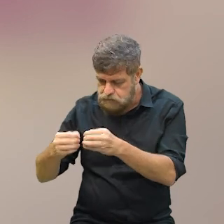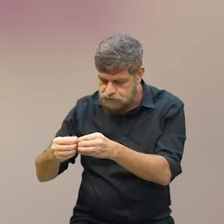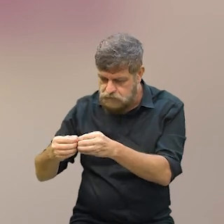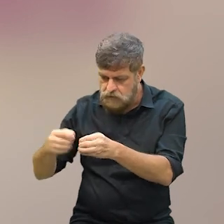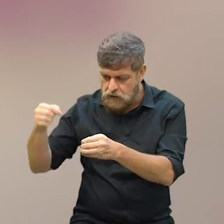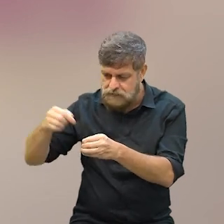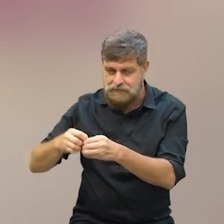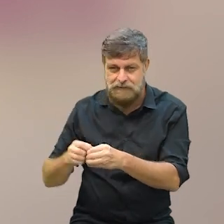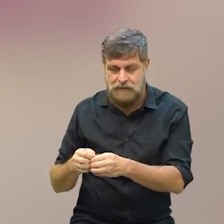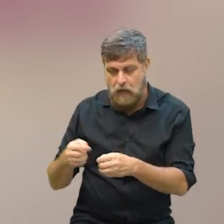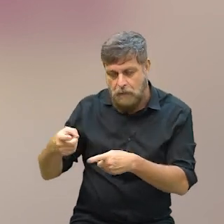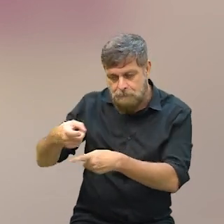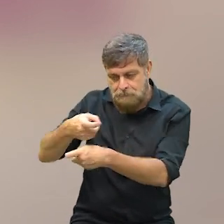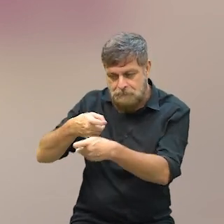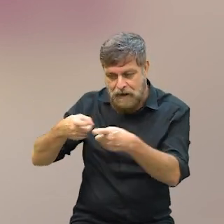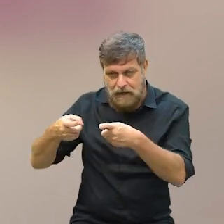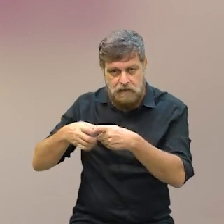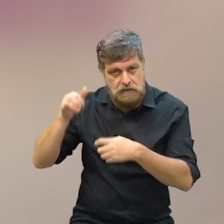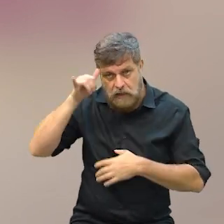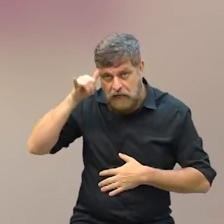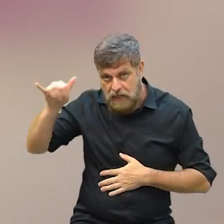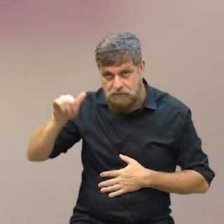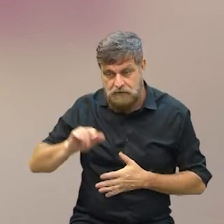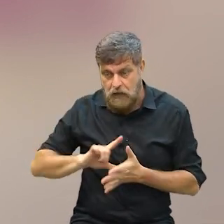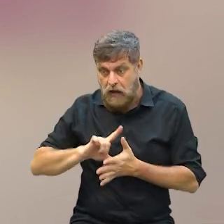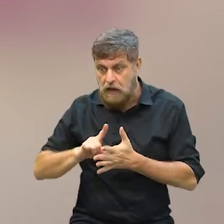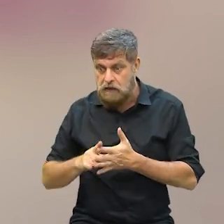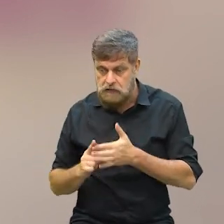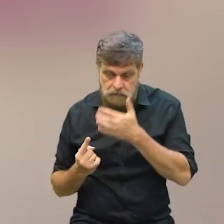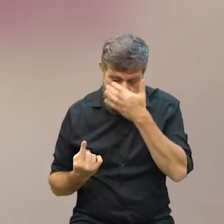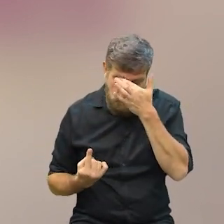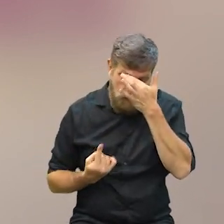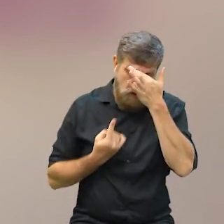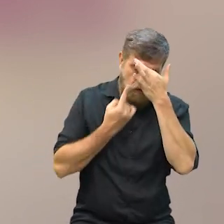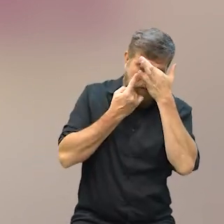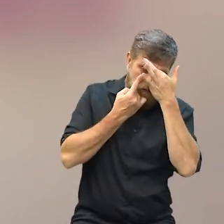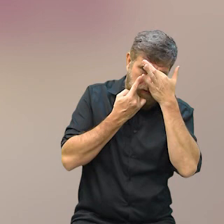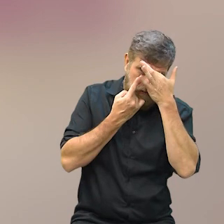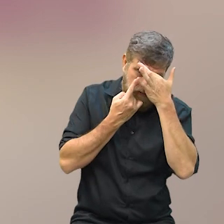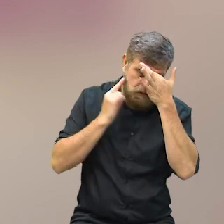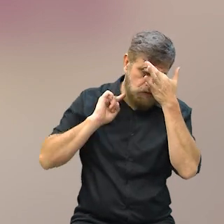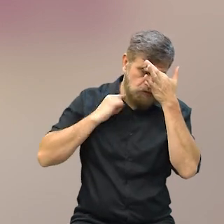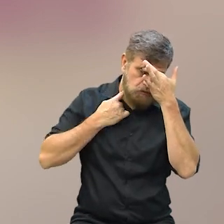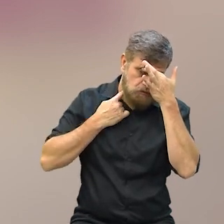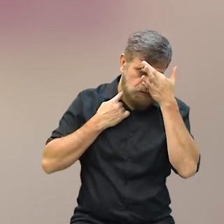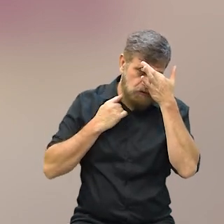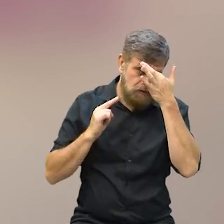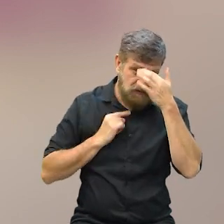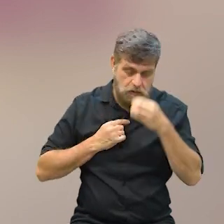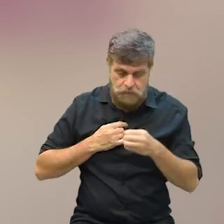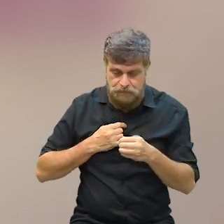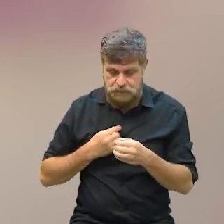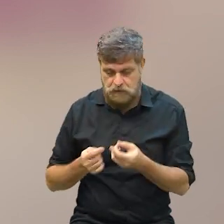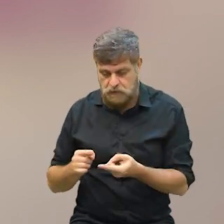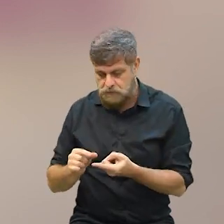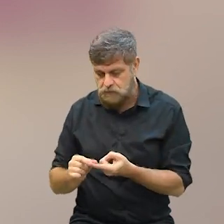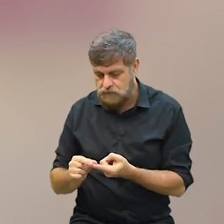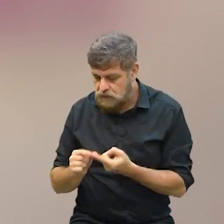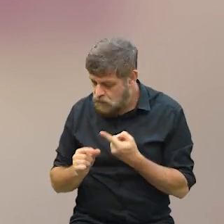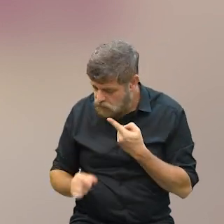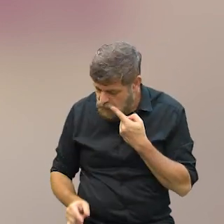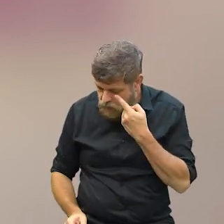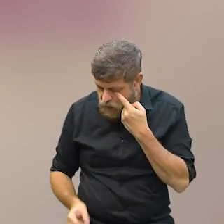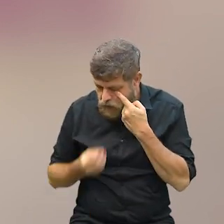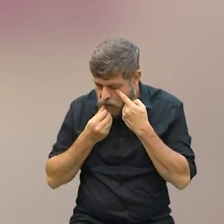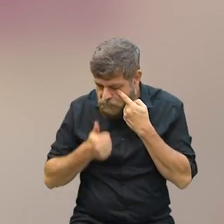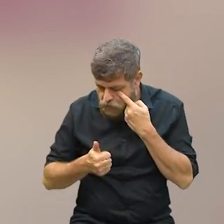você ter bactérias ou fungos nessa lente e depois levar para o seu olho. Então, sim, a lente de contato é muito boa desde